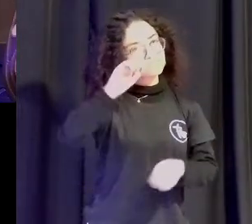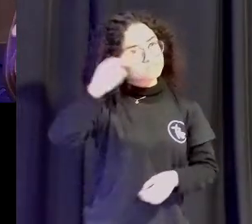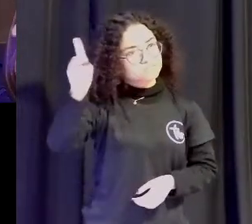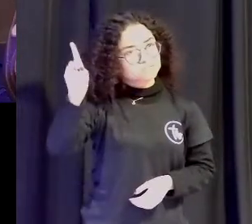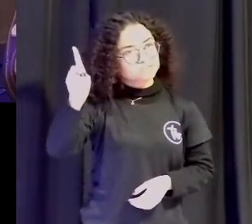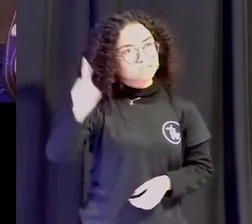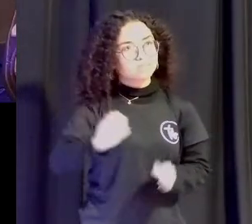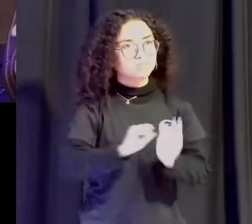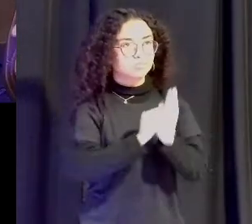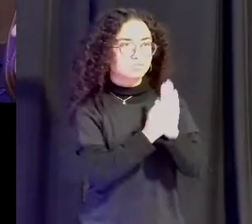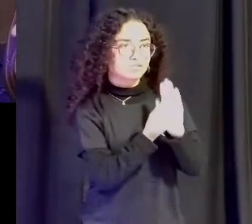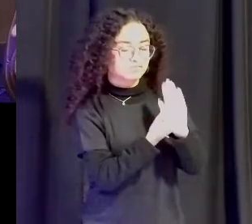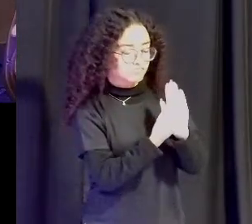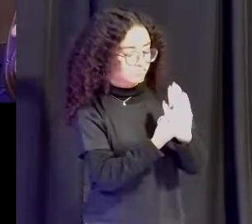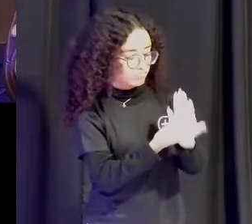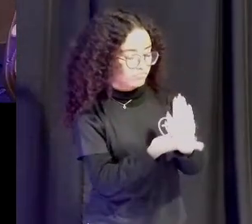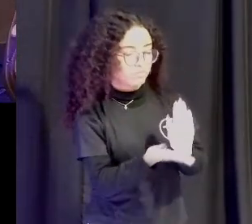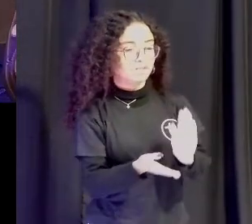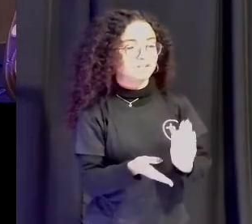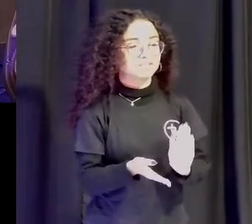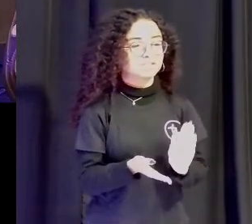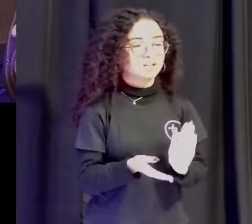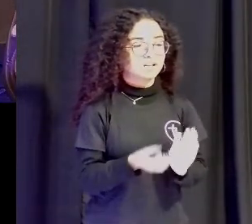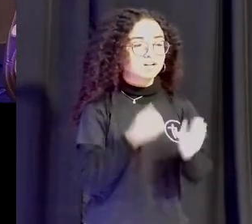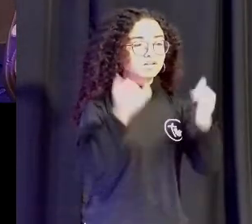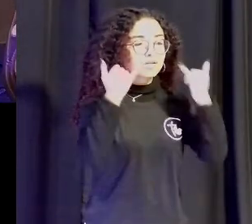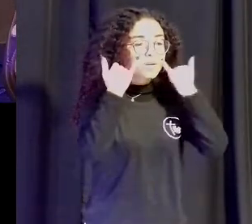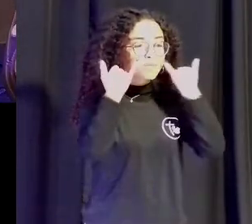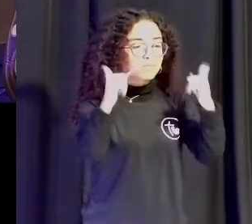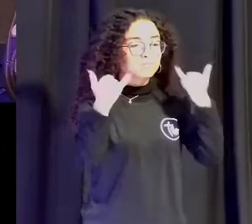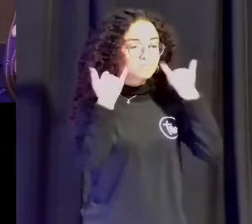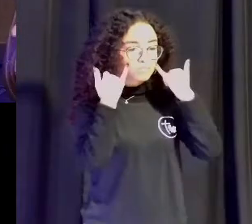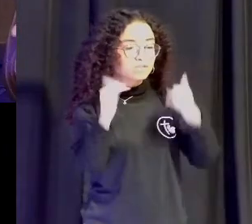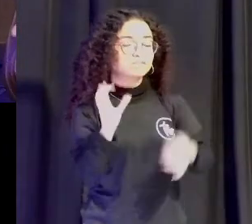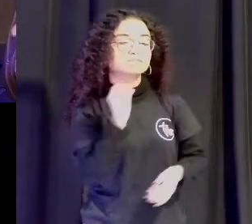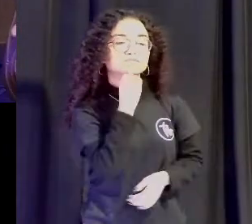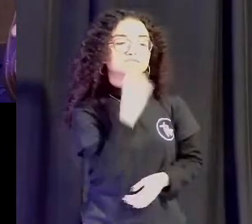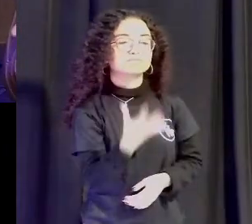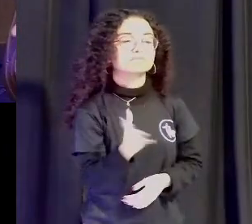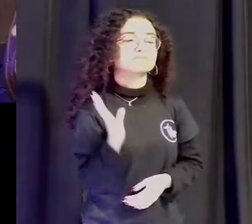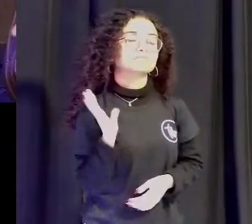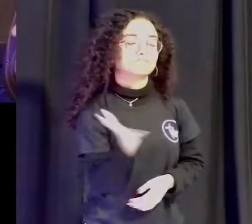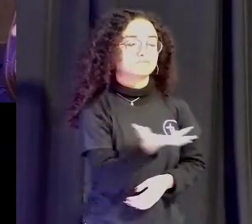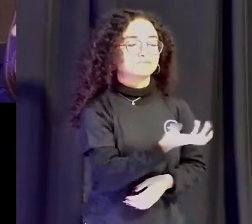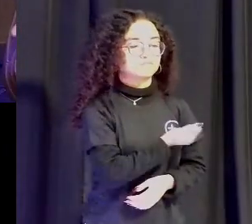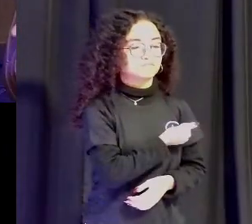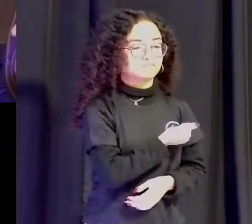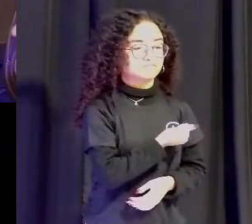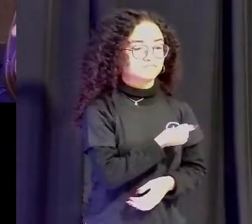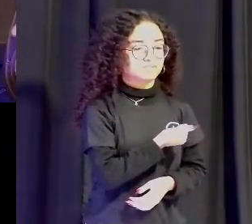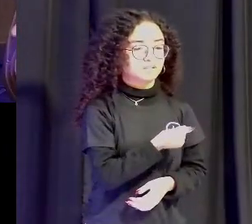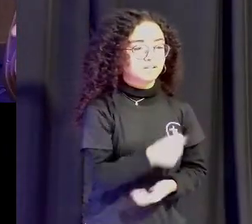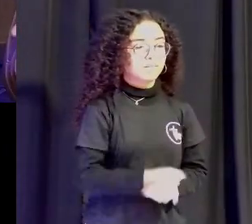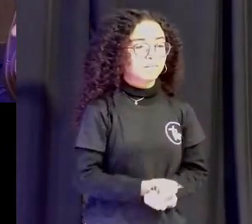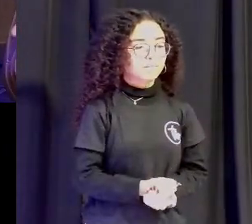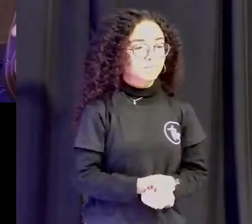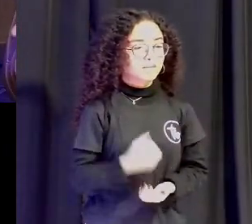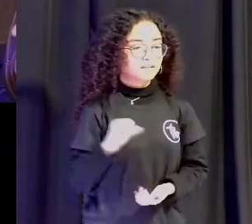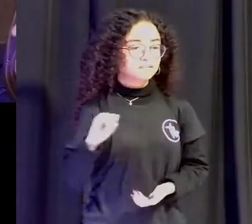de salvação. Sem Evangelho não tem boa notícia. Meus